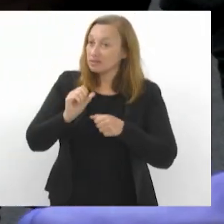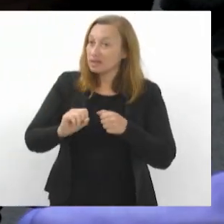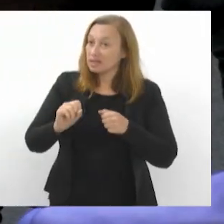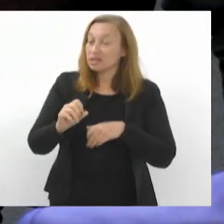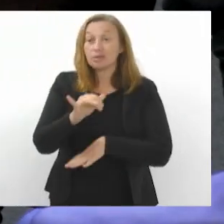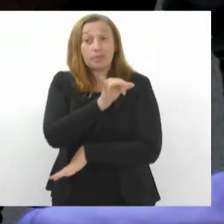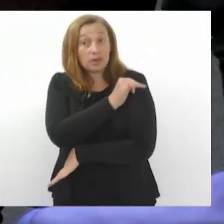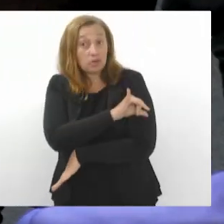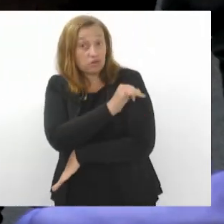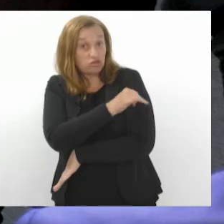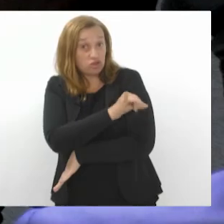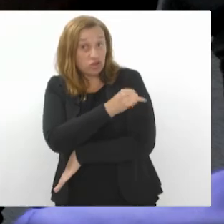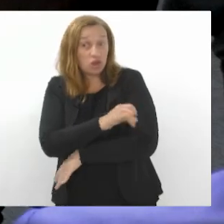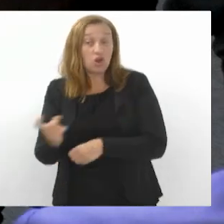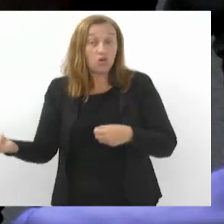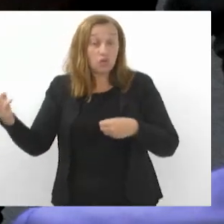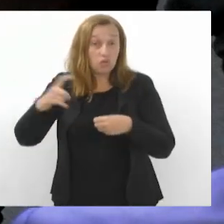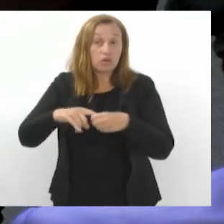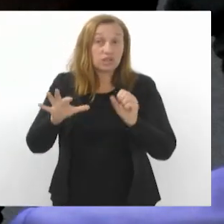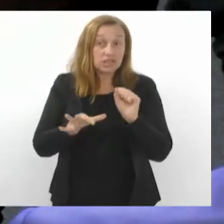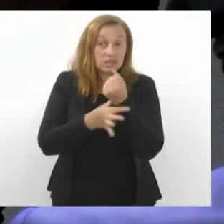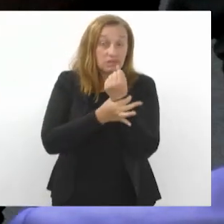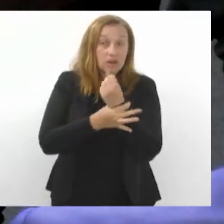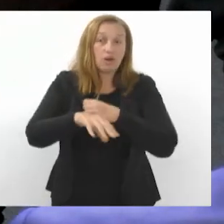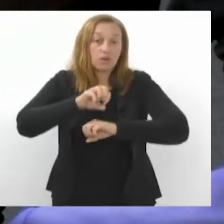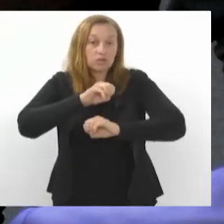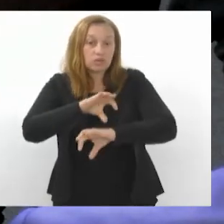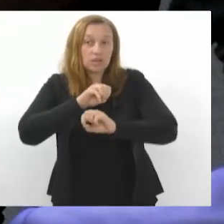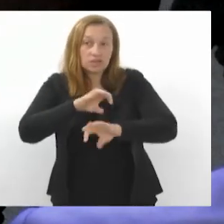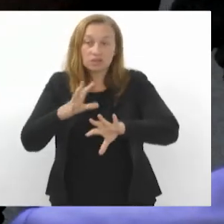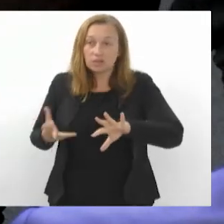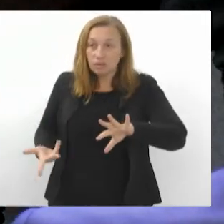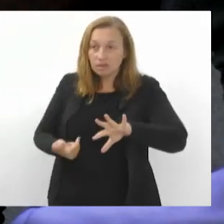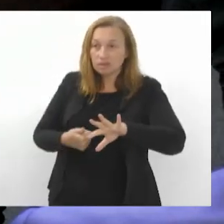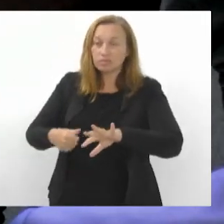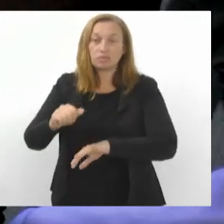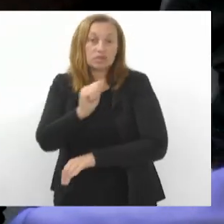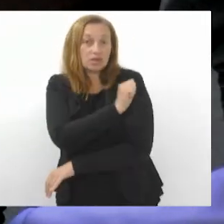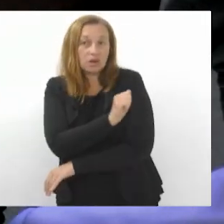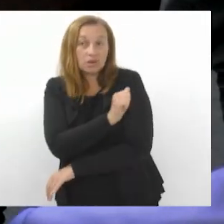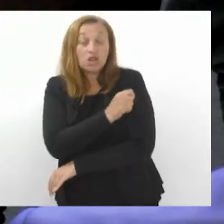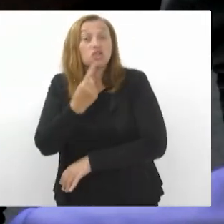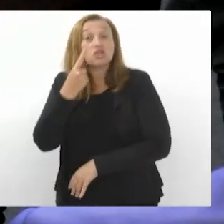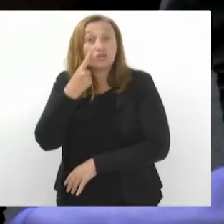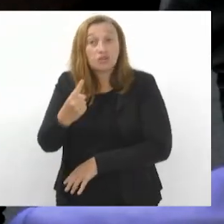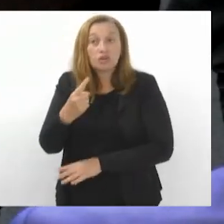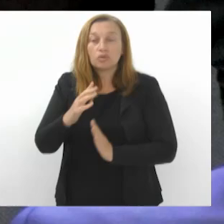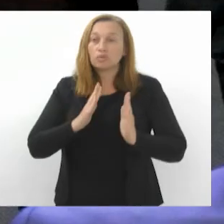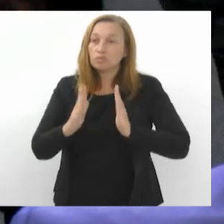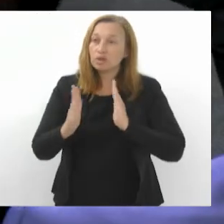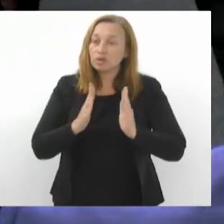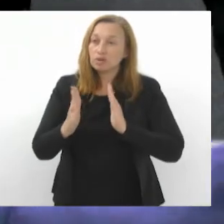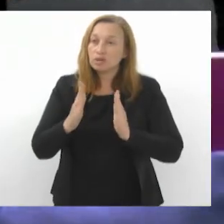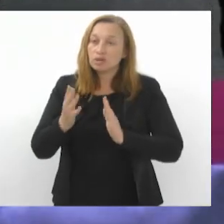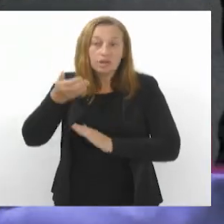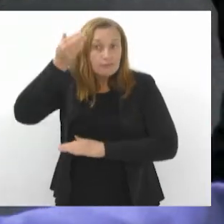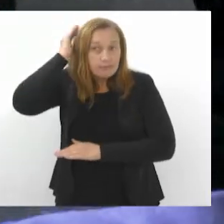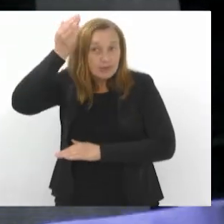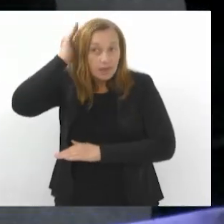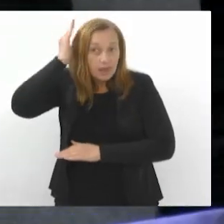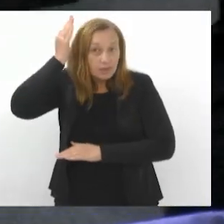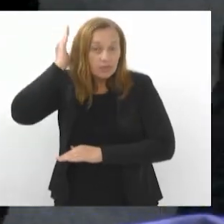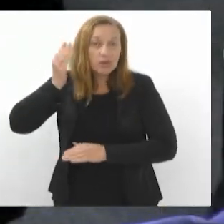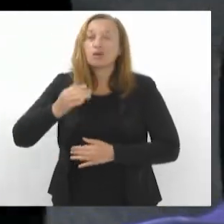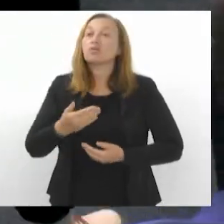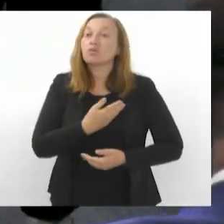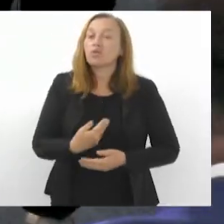de Janeiro volte a garantir uma educação de qualidade para os seus estudantes. A gente viu que durante o governo Temer, por meio de uma medida